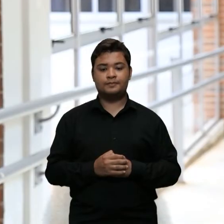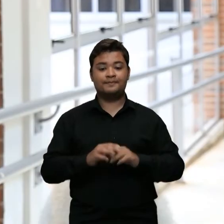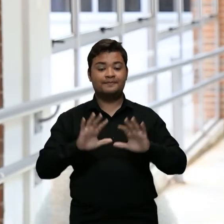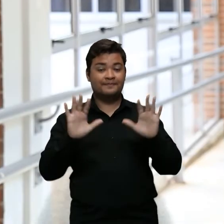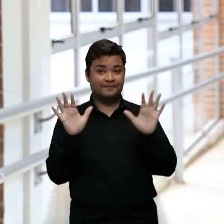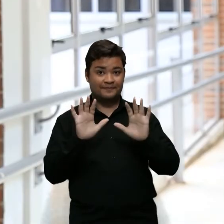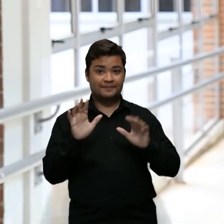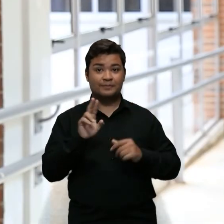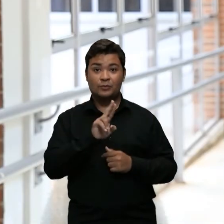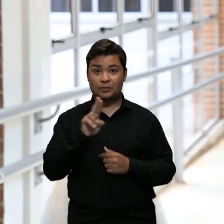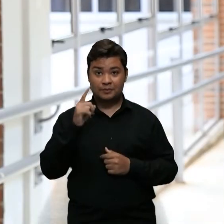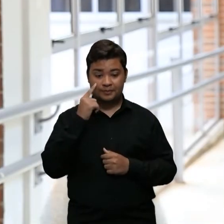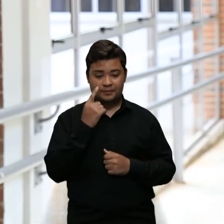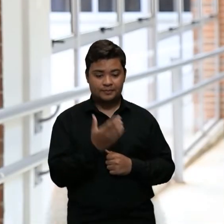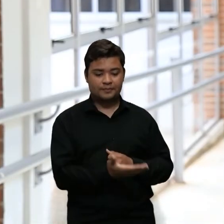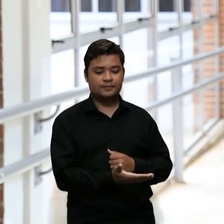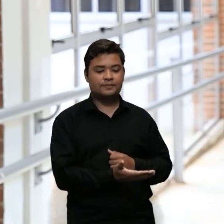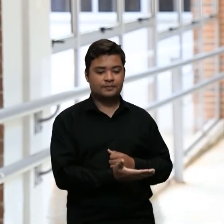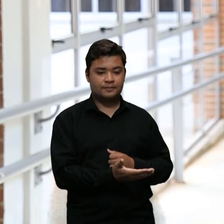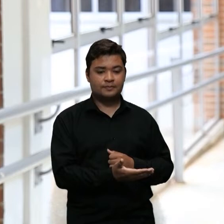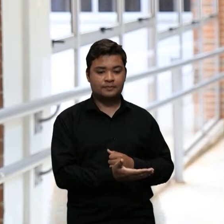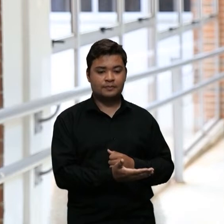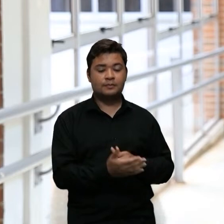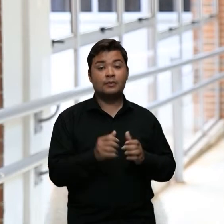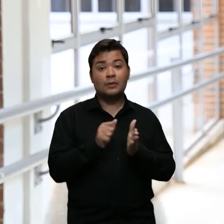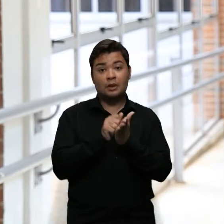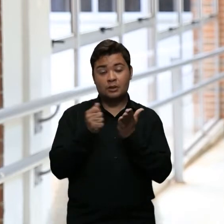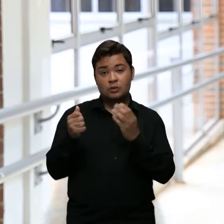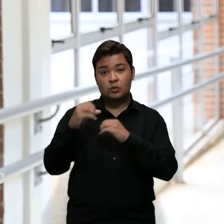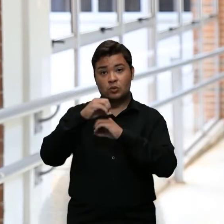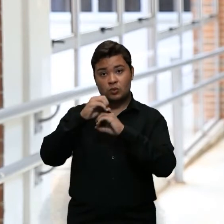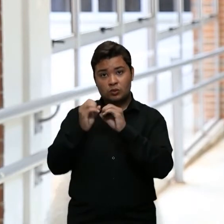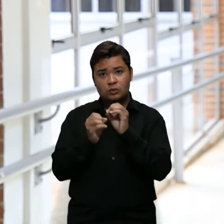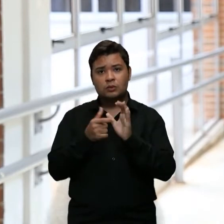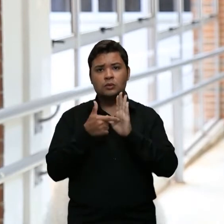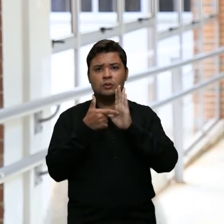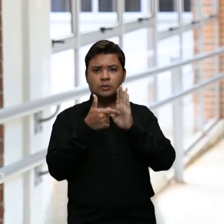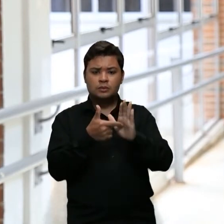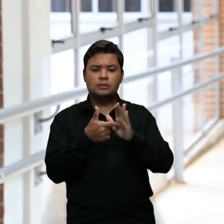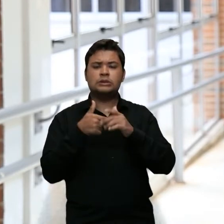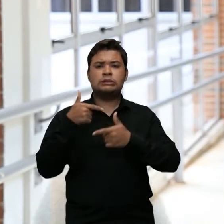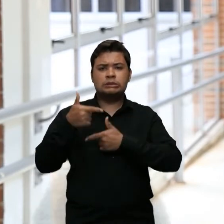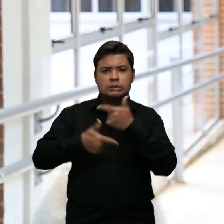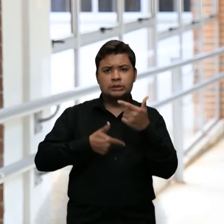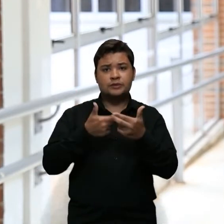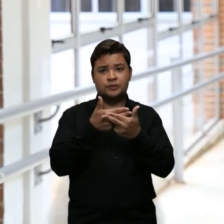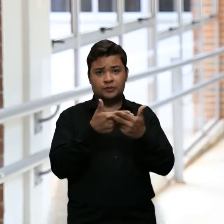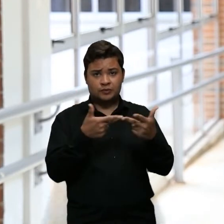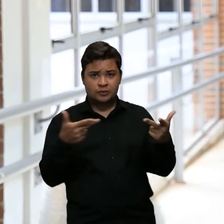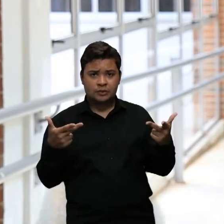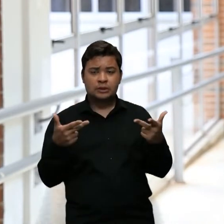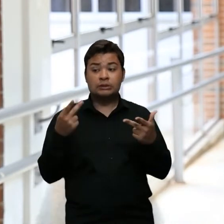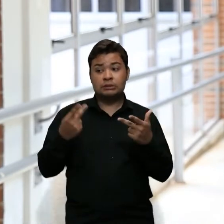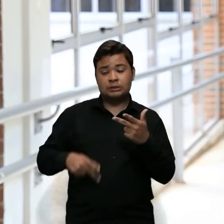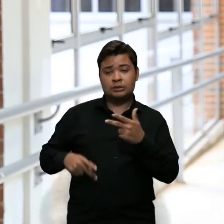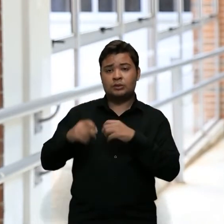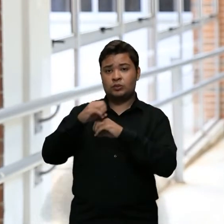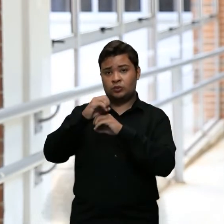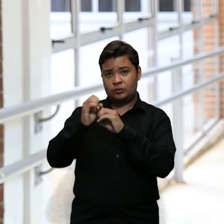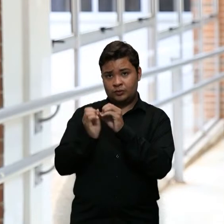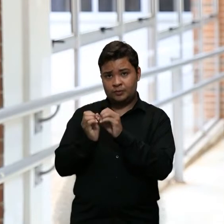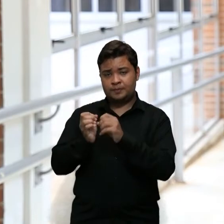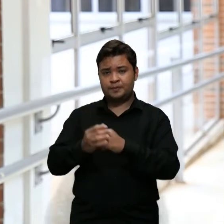Olá, me chamo Jade e essa é mais uma Agenda UFG. Aqui você fica sabendo de todos os serviços e acontecimentos da